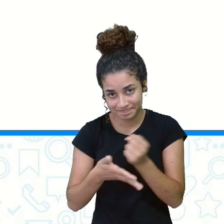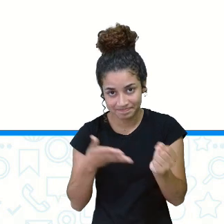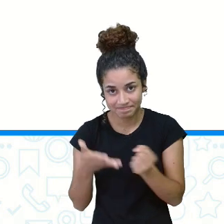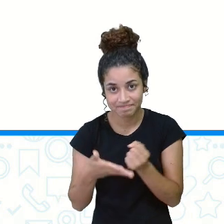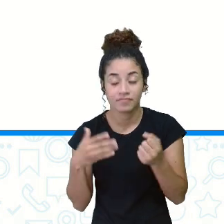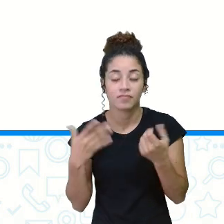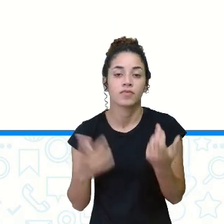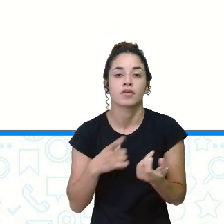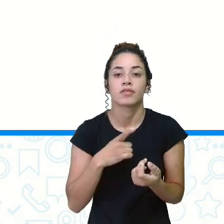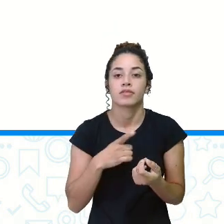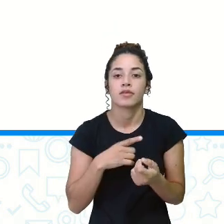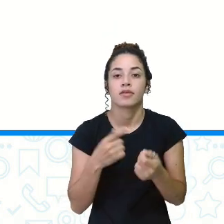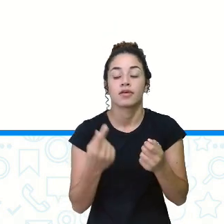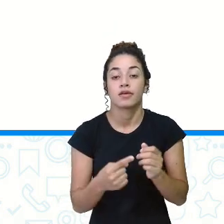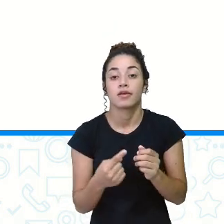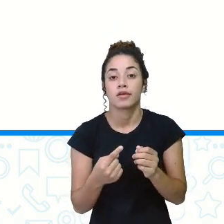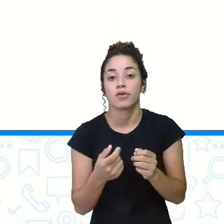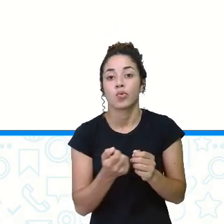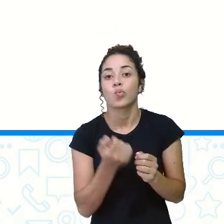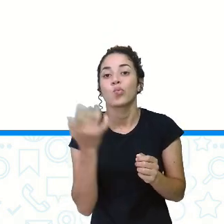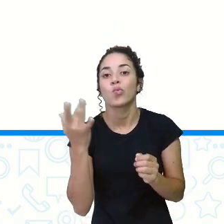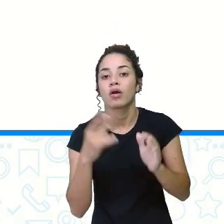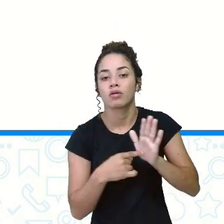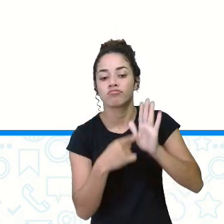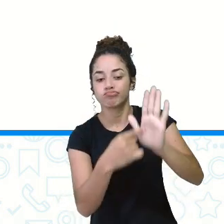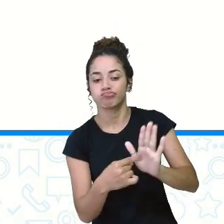partes destacadas das 6, ó.